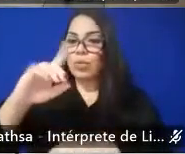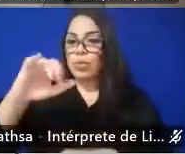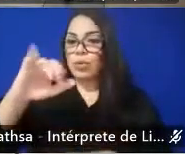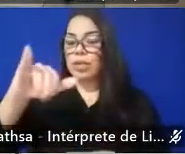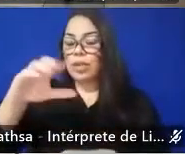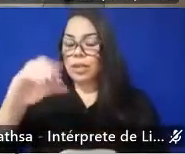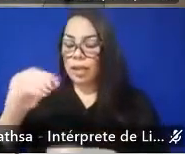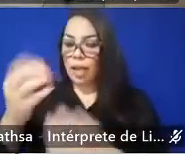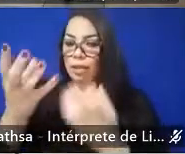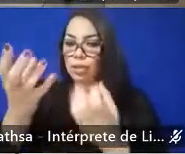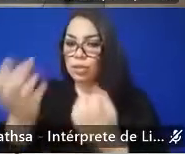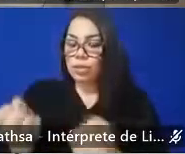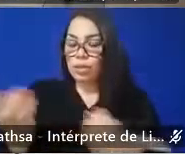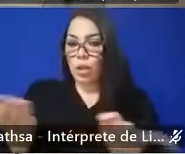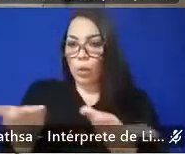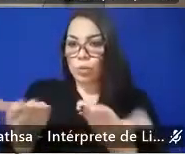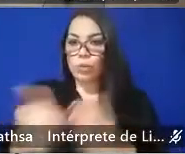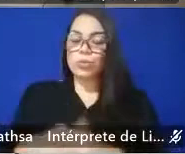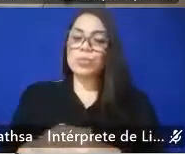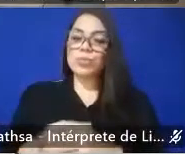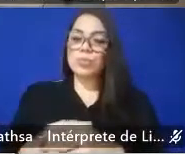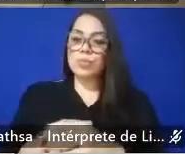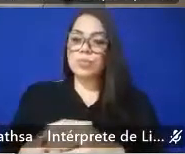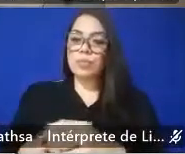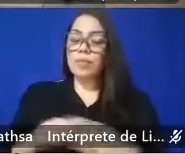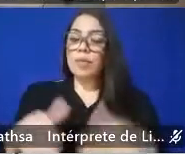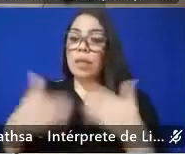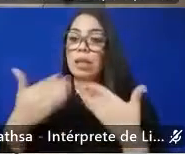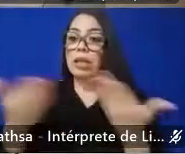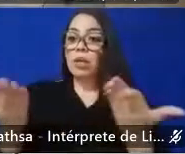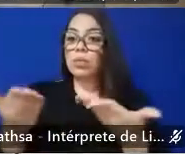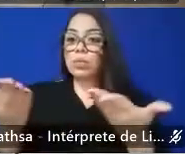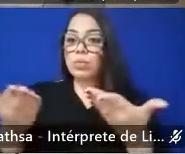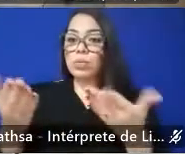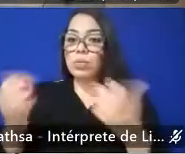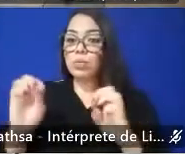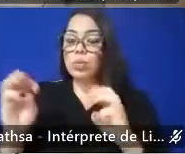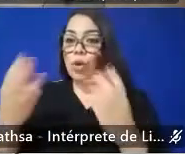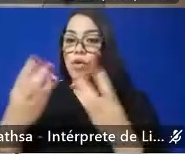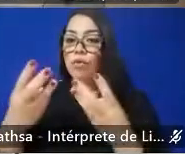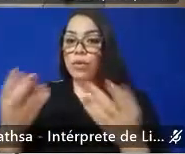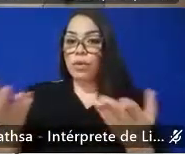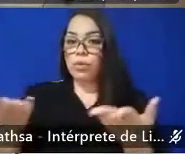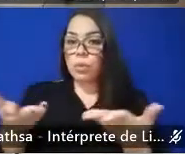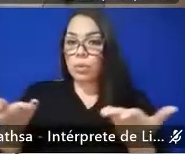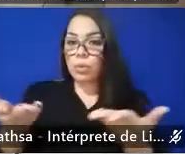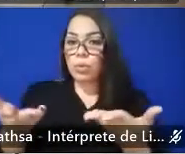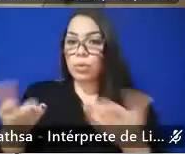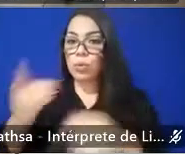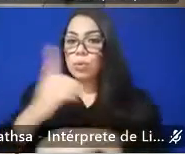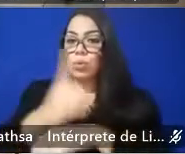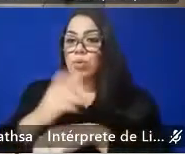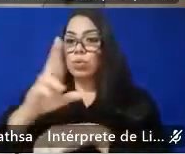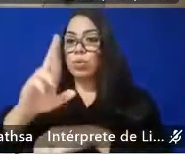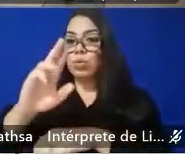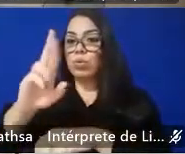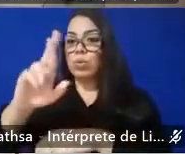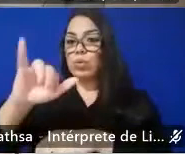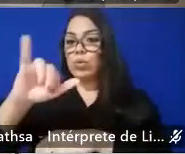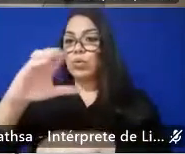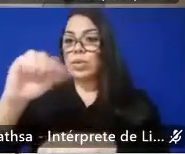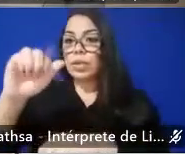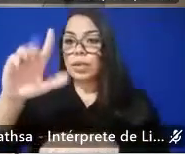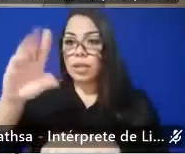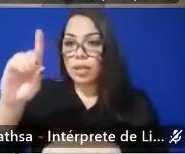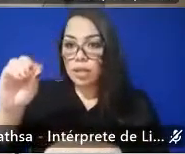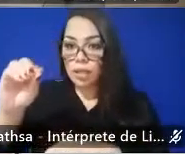hoje é a nossa sessão de posse do Dr Ricardo coisa